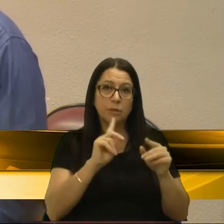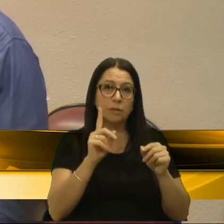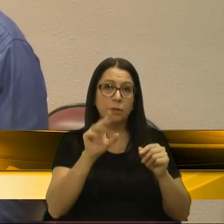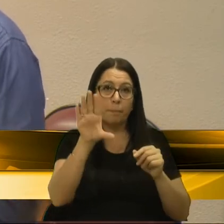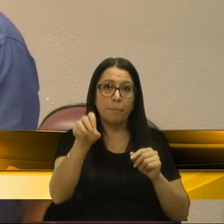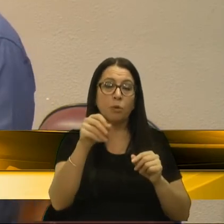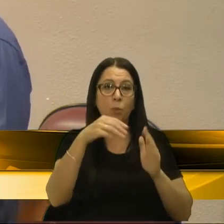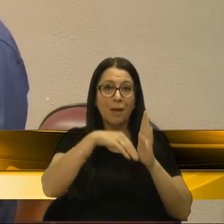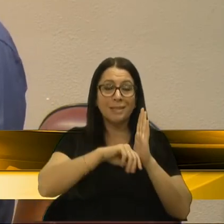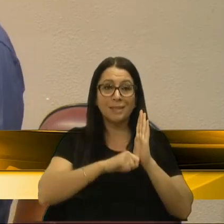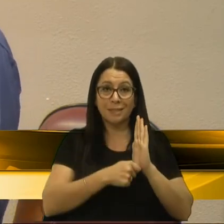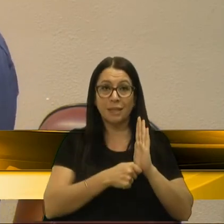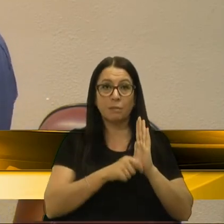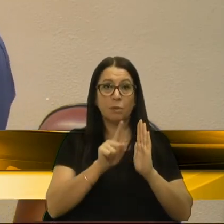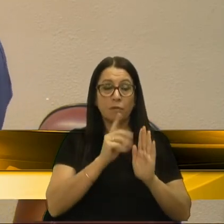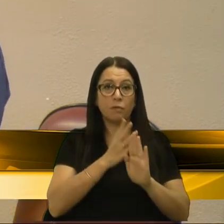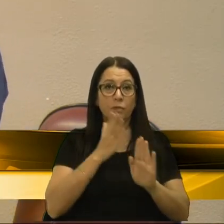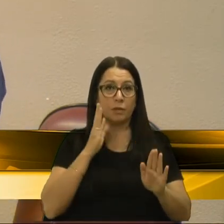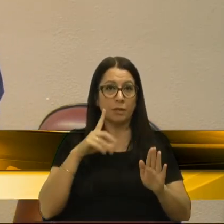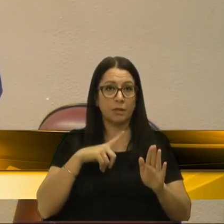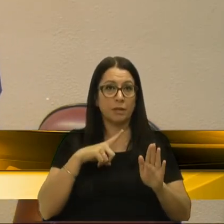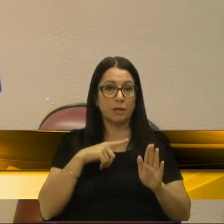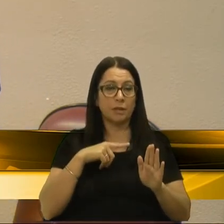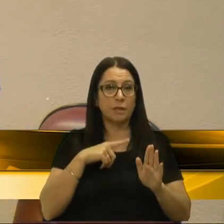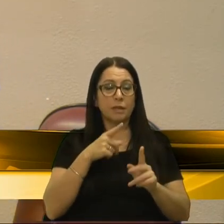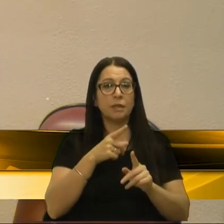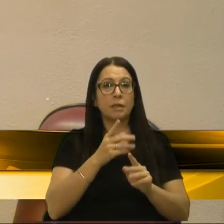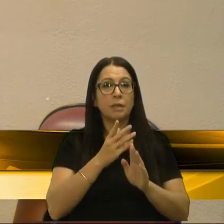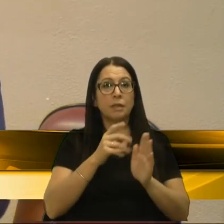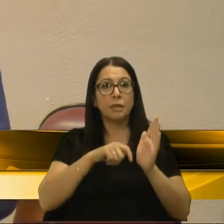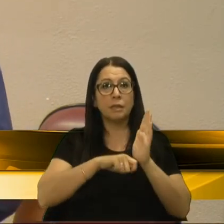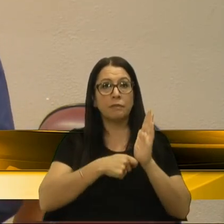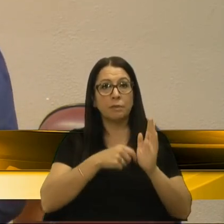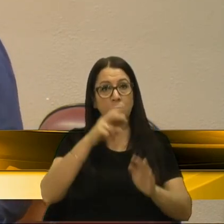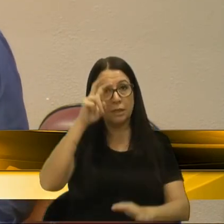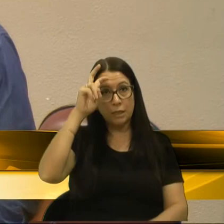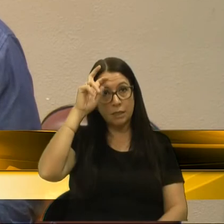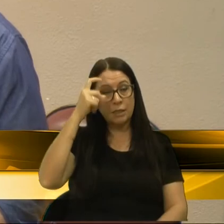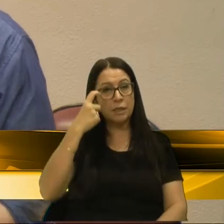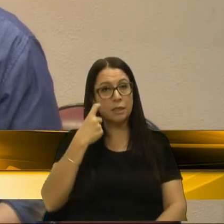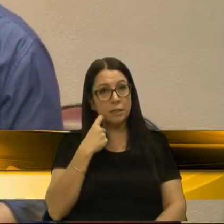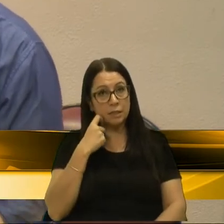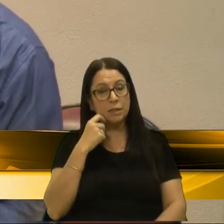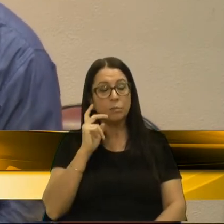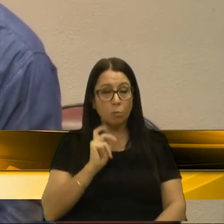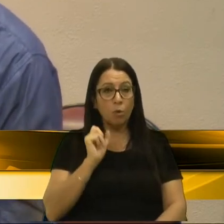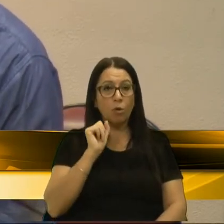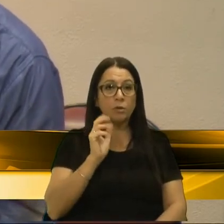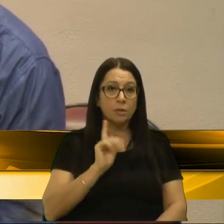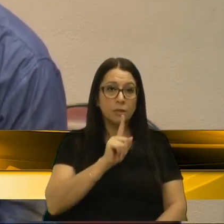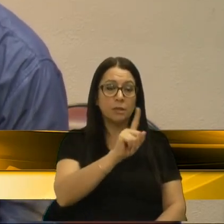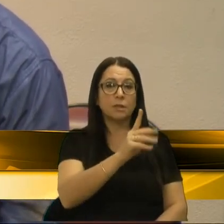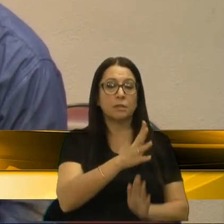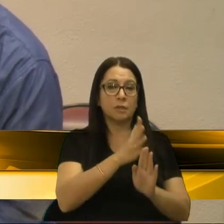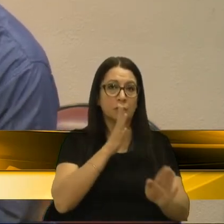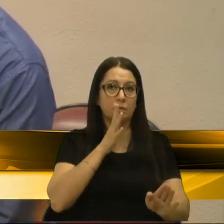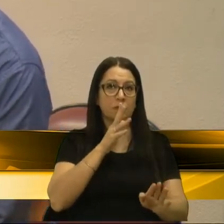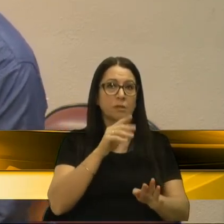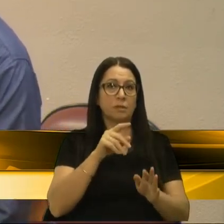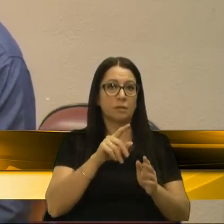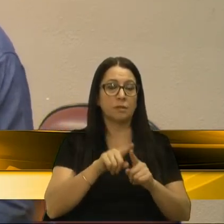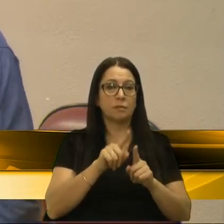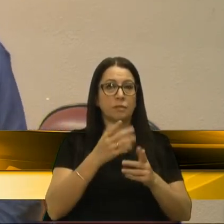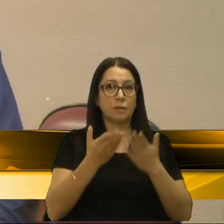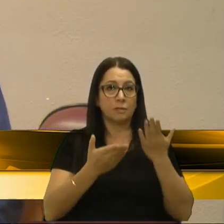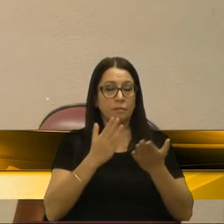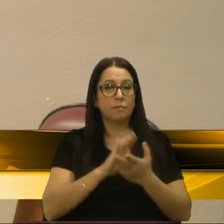a ficha para não ficar nas filas, ainda tem ficha para quinta e sexta-feira. Então, o pessoal pode se encaminhar lá para buscar sua ficha, que vai